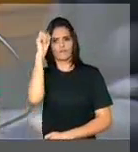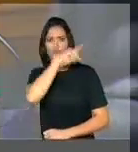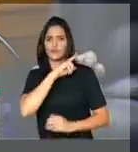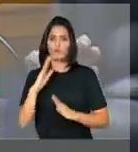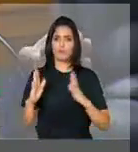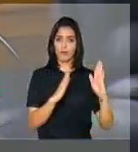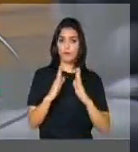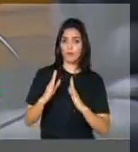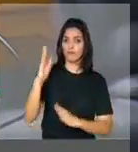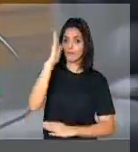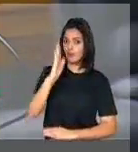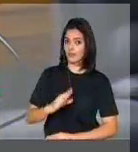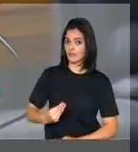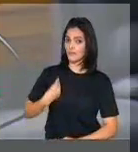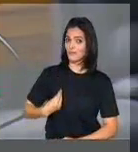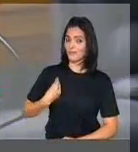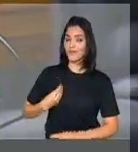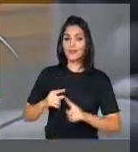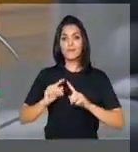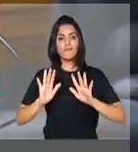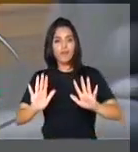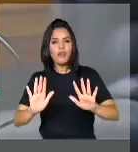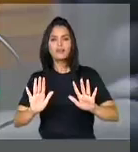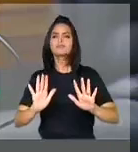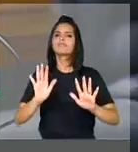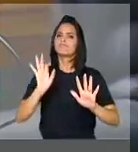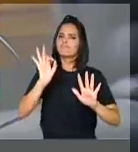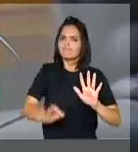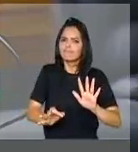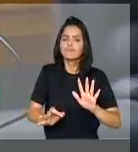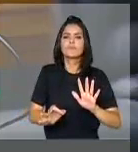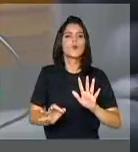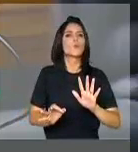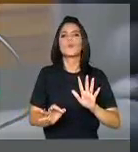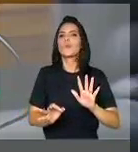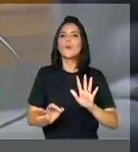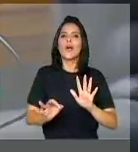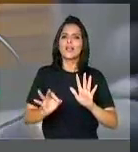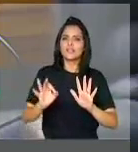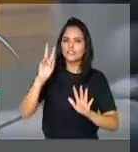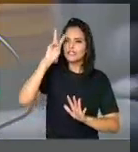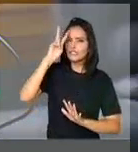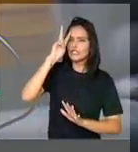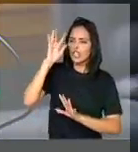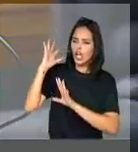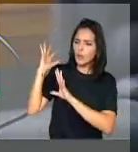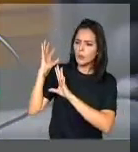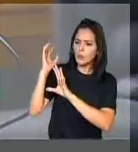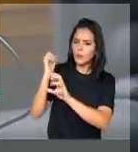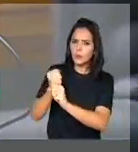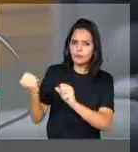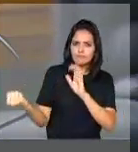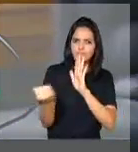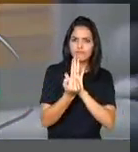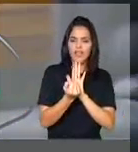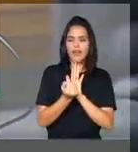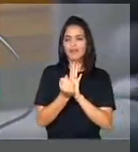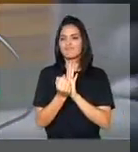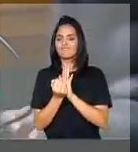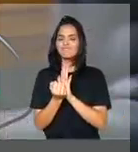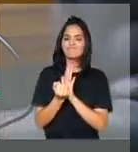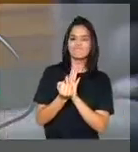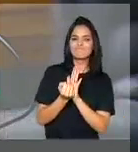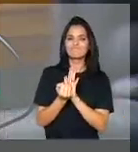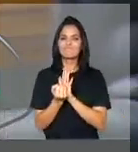Brasil está atravessando, e como a história não admite vacilação, ao mesmo tempo